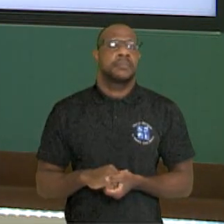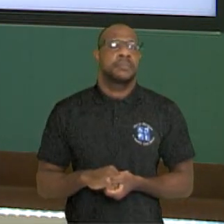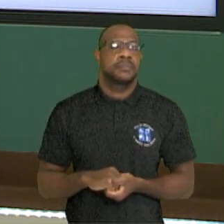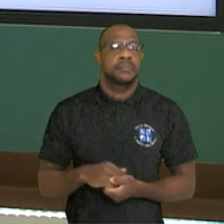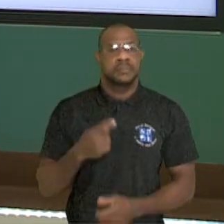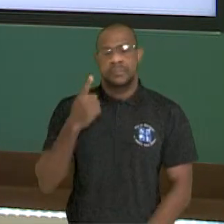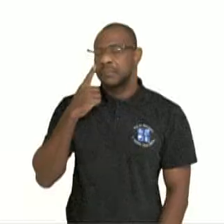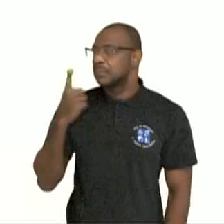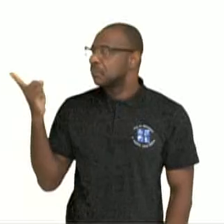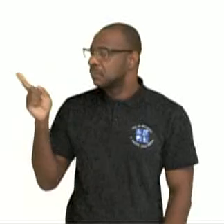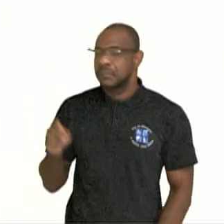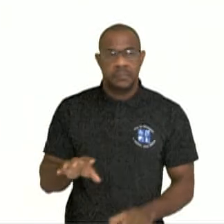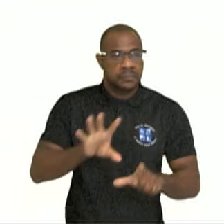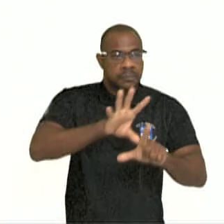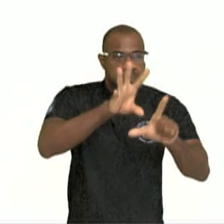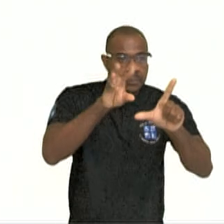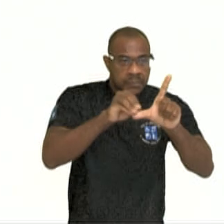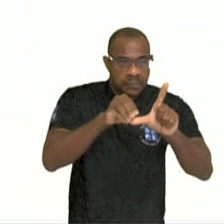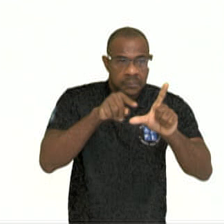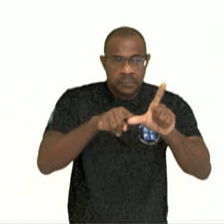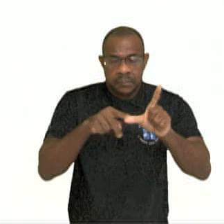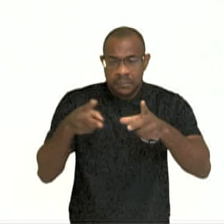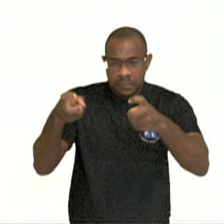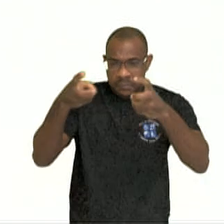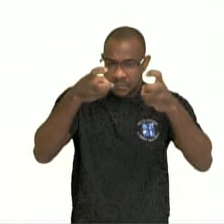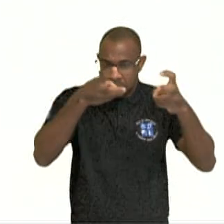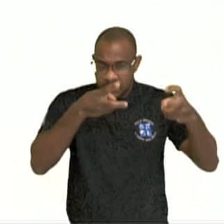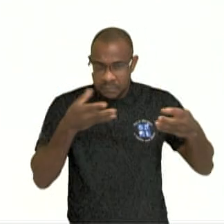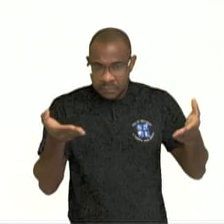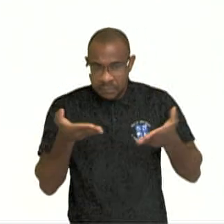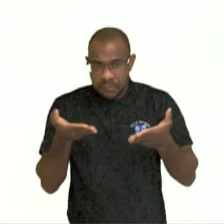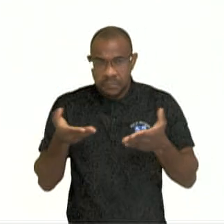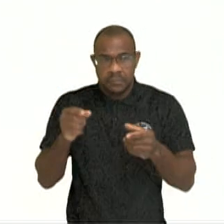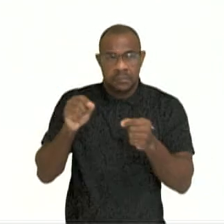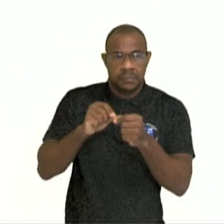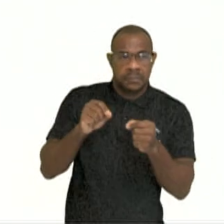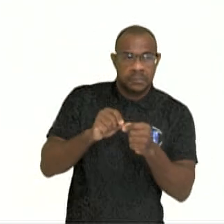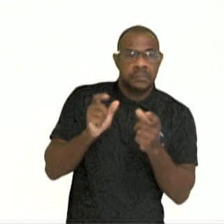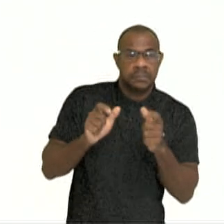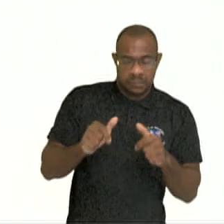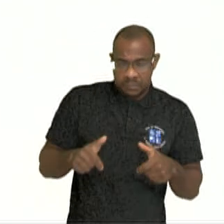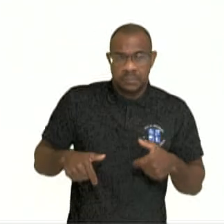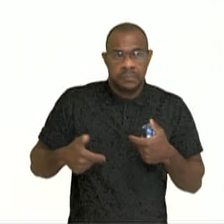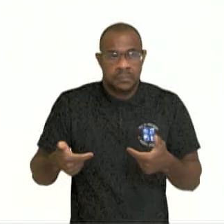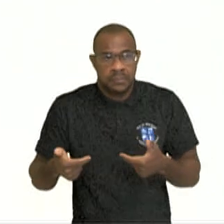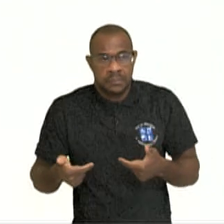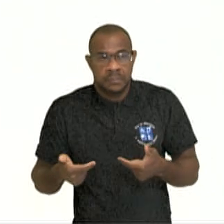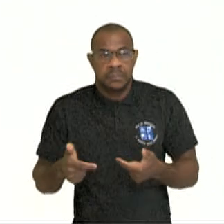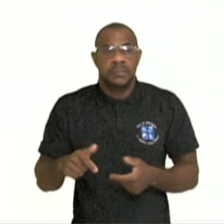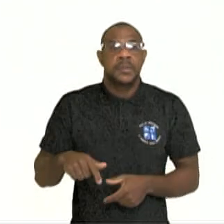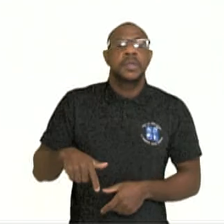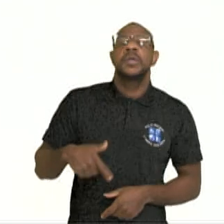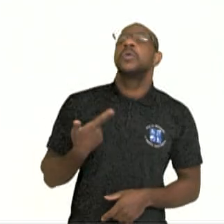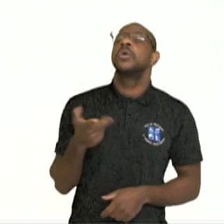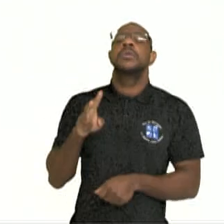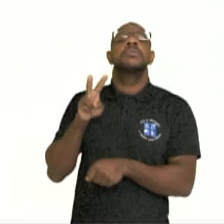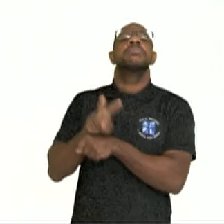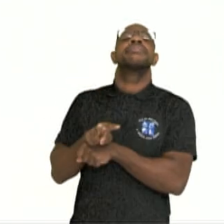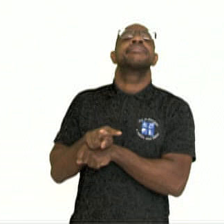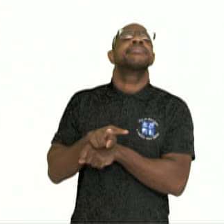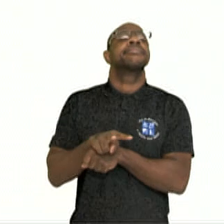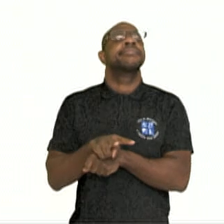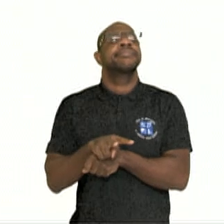Olha lá, no cartoon que estamos analisando, há aqueles que realizam as ações e outros que supervisionam,